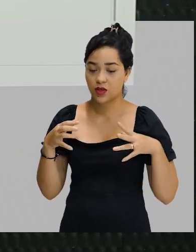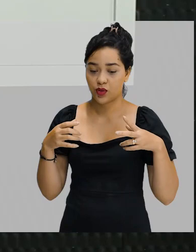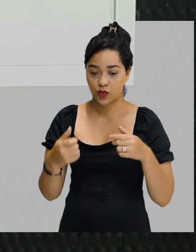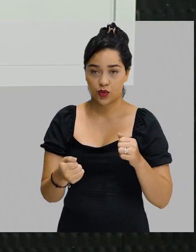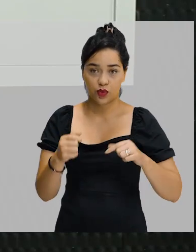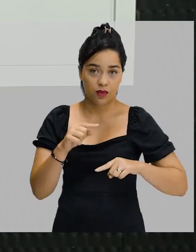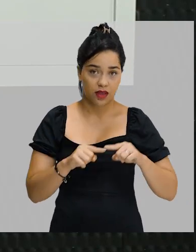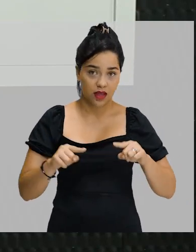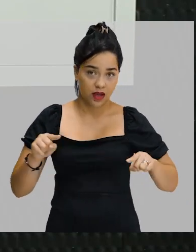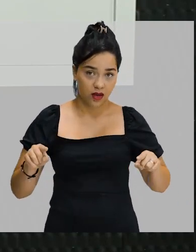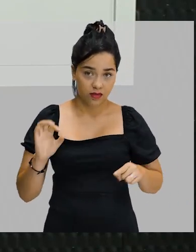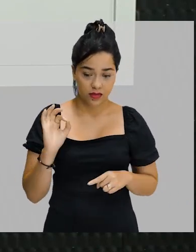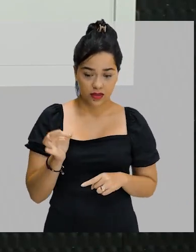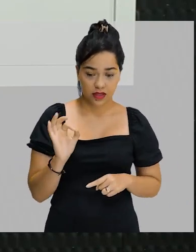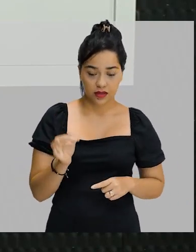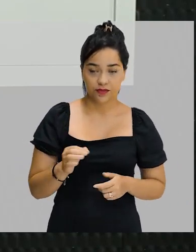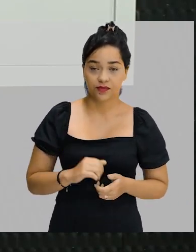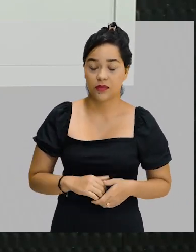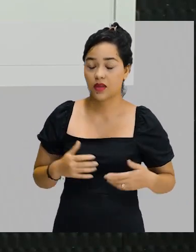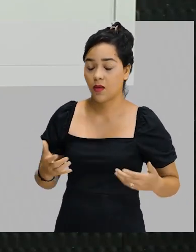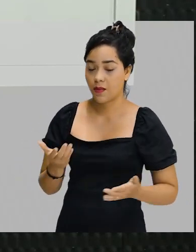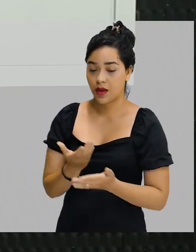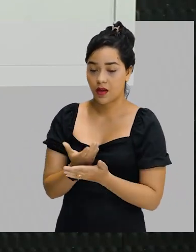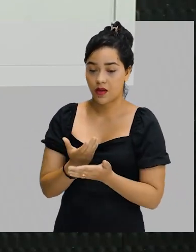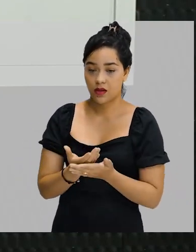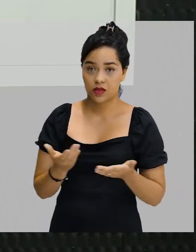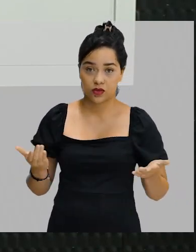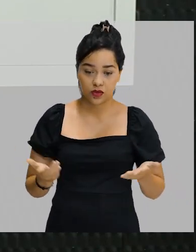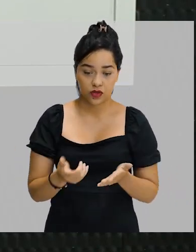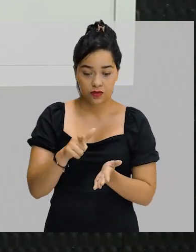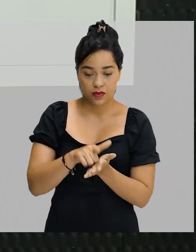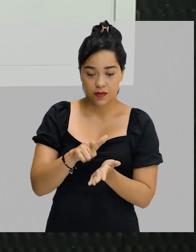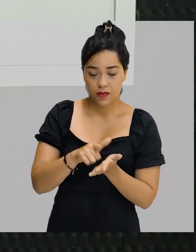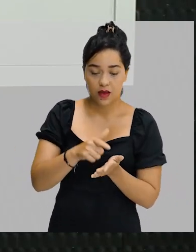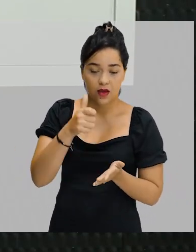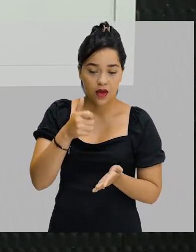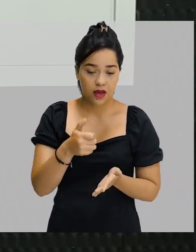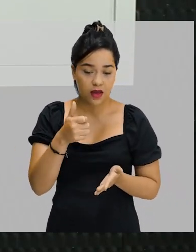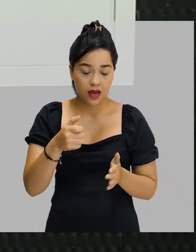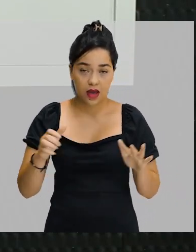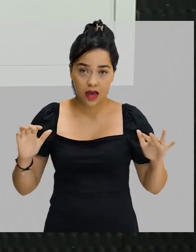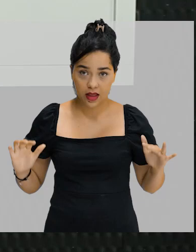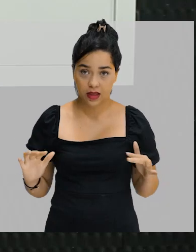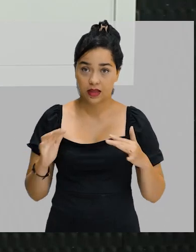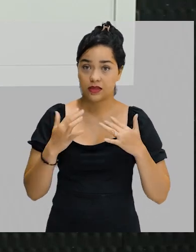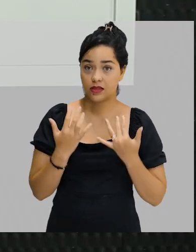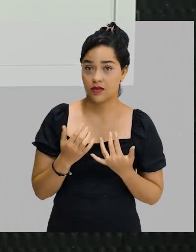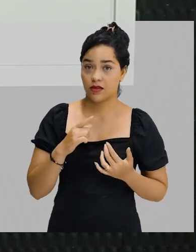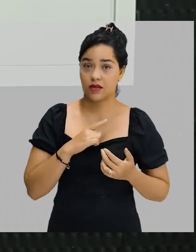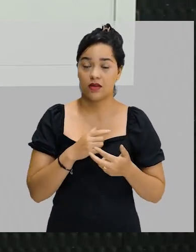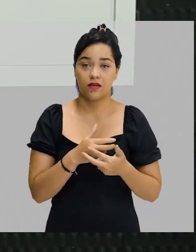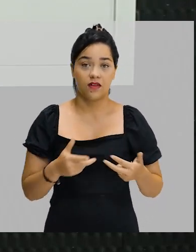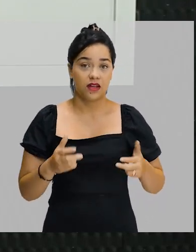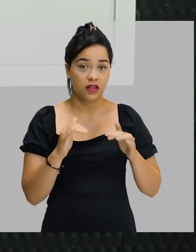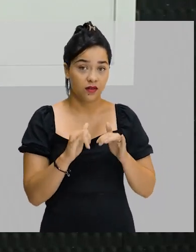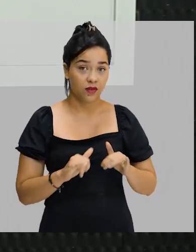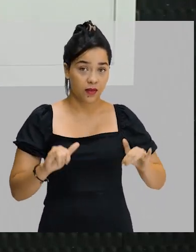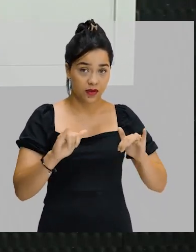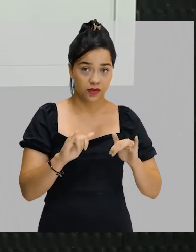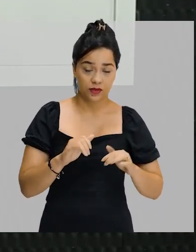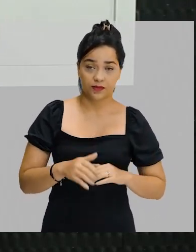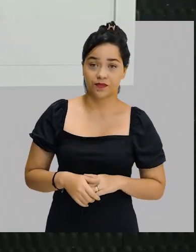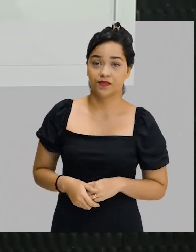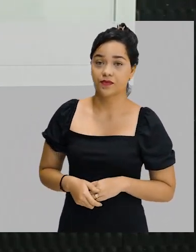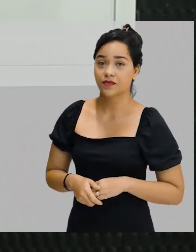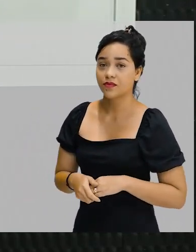material, ok? E para a aula de hoje, papel, caneta, muita atenção com as informações que aqui serão